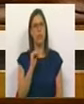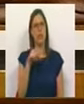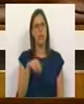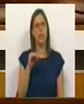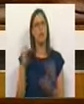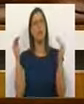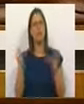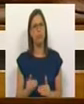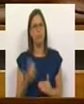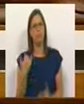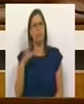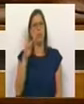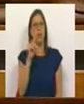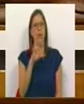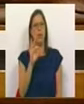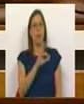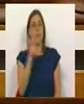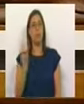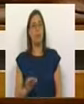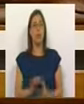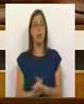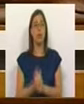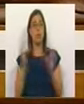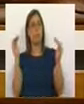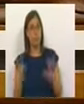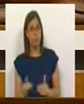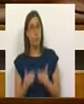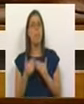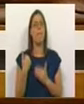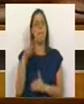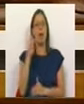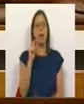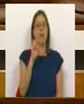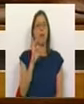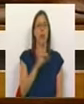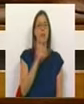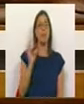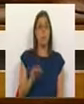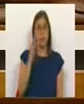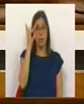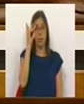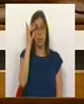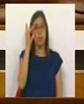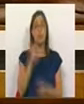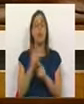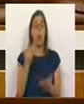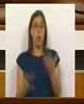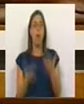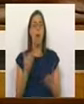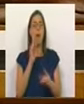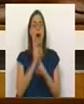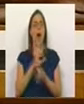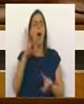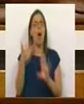SNS diminuiu mais de 34%. Diminuiu mais de 34% por comparação com o que